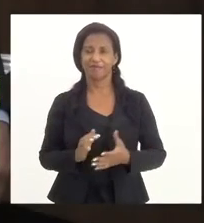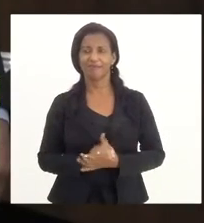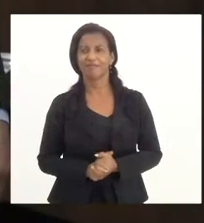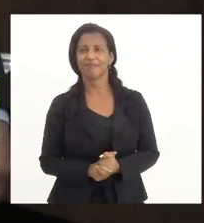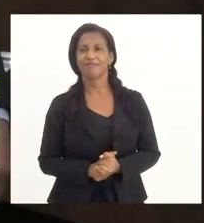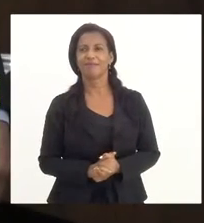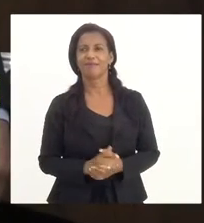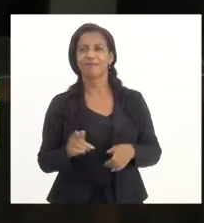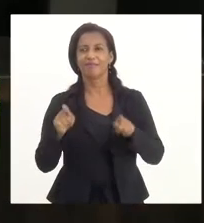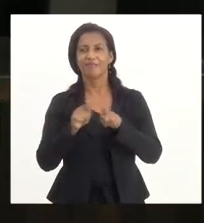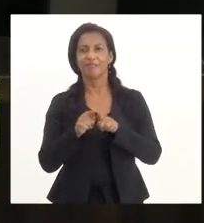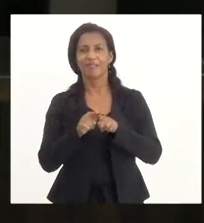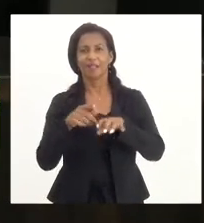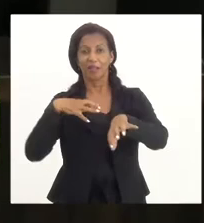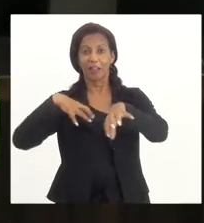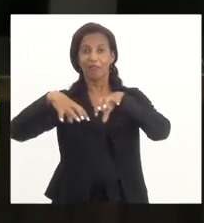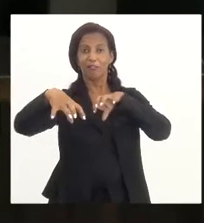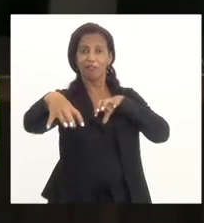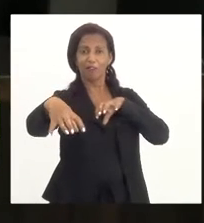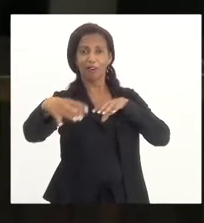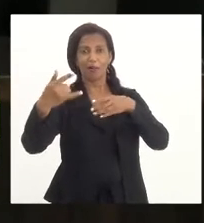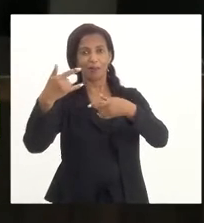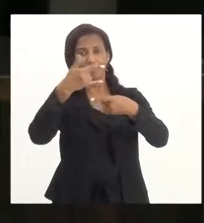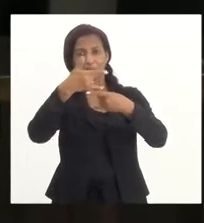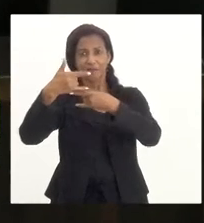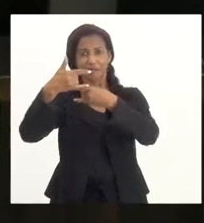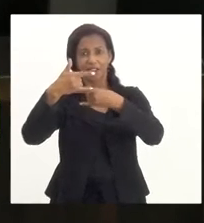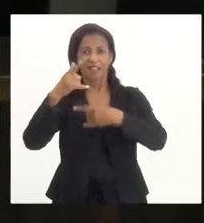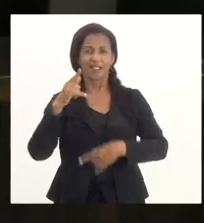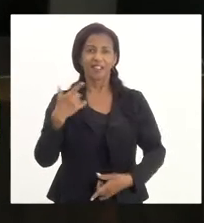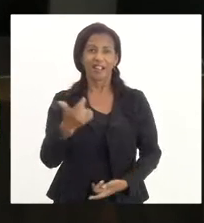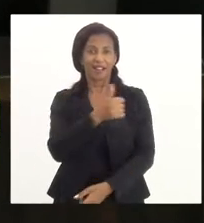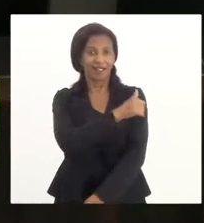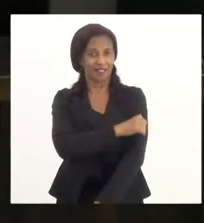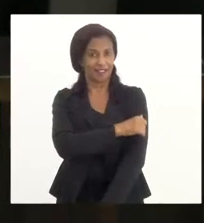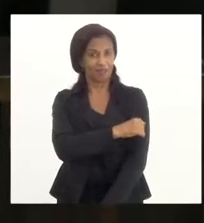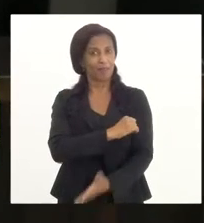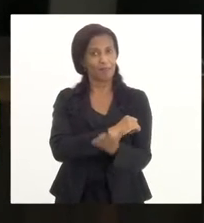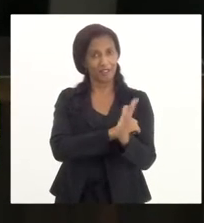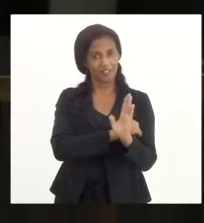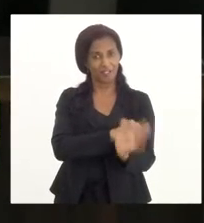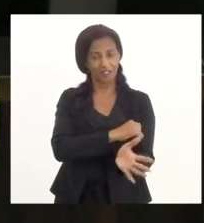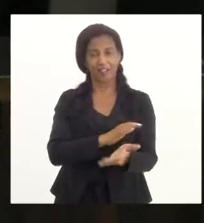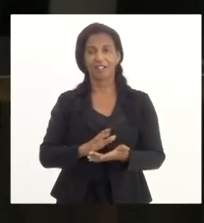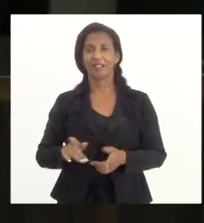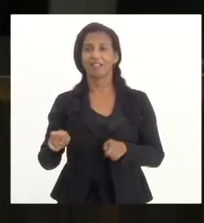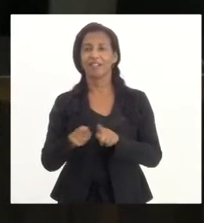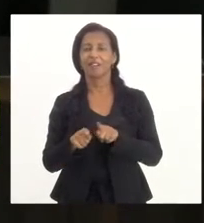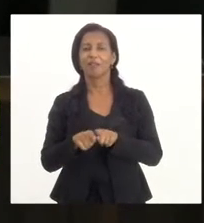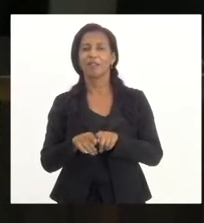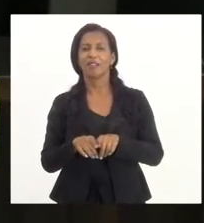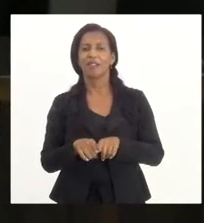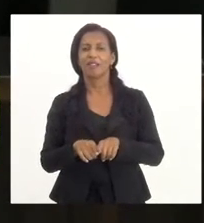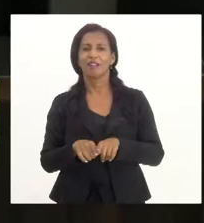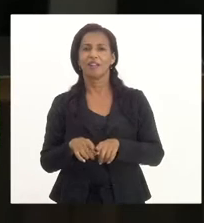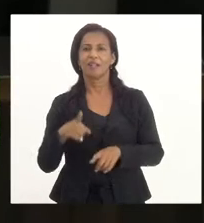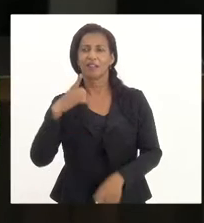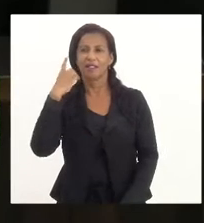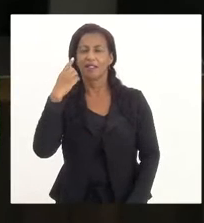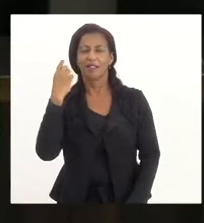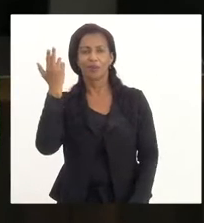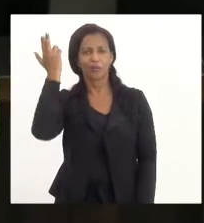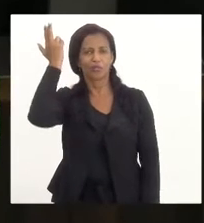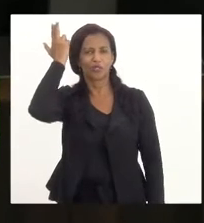e aqui de forma remota já está presente além da enfermeira Rejane também o deputado